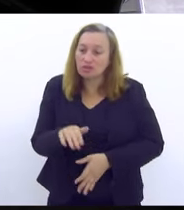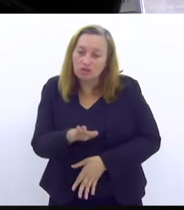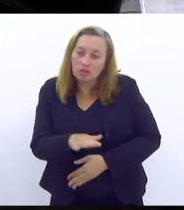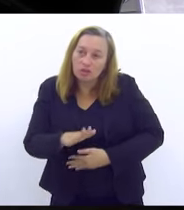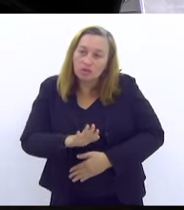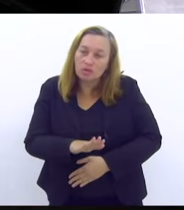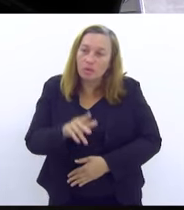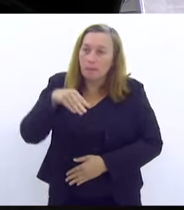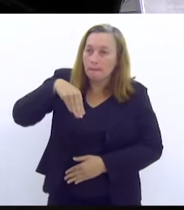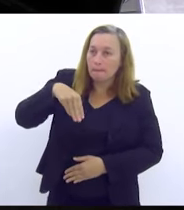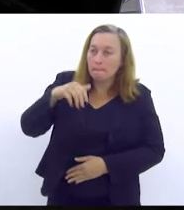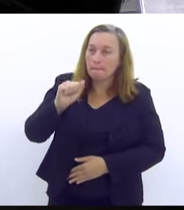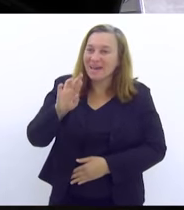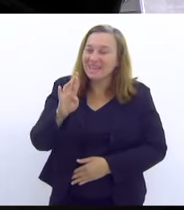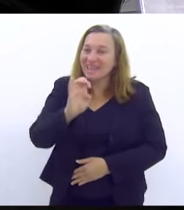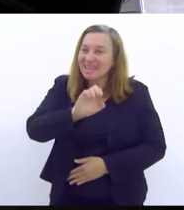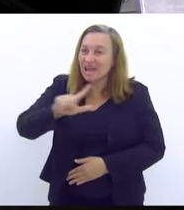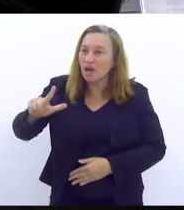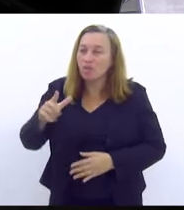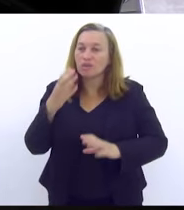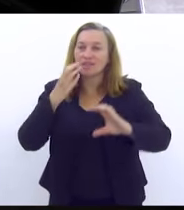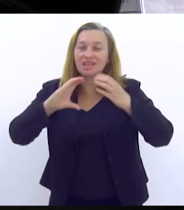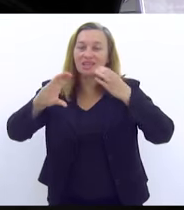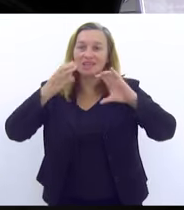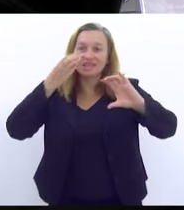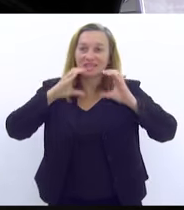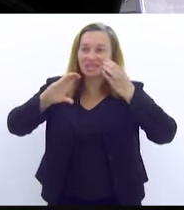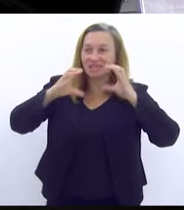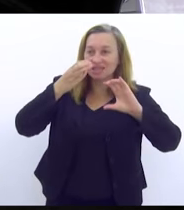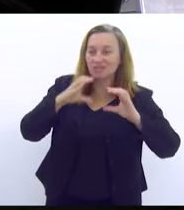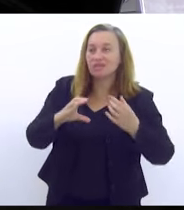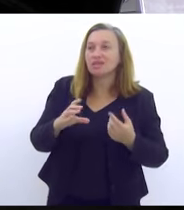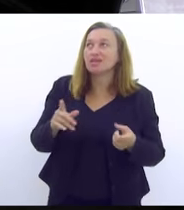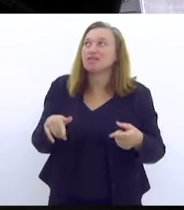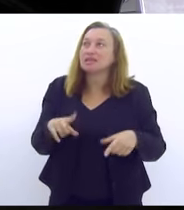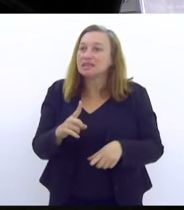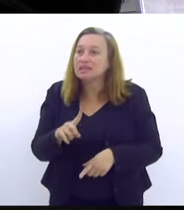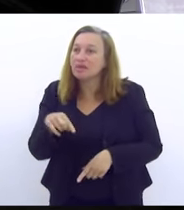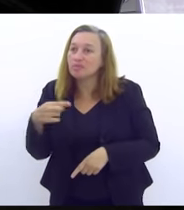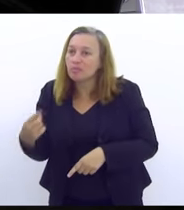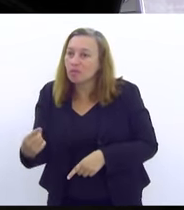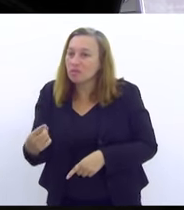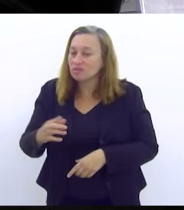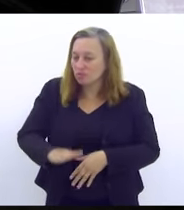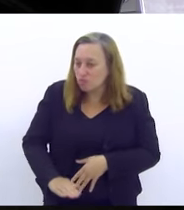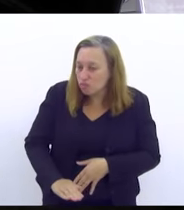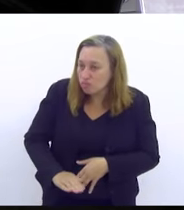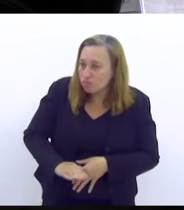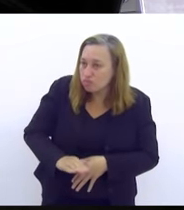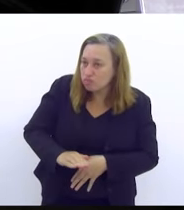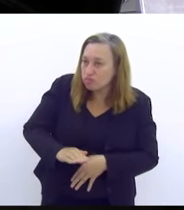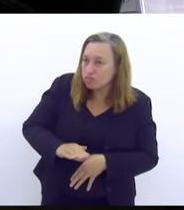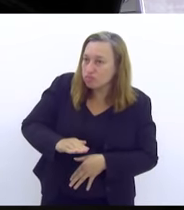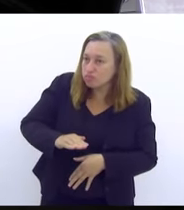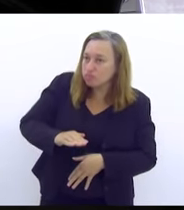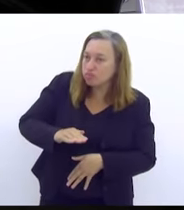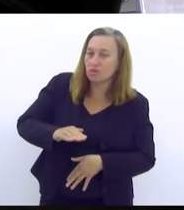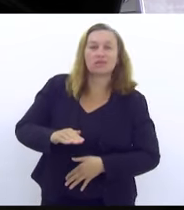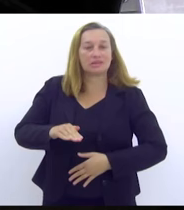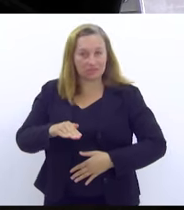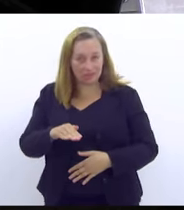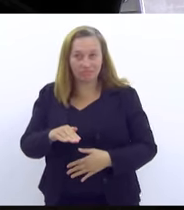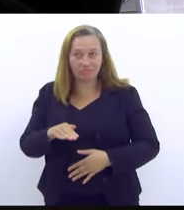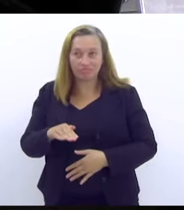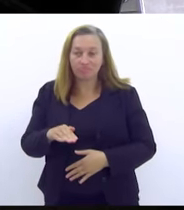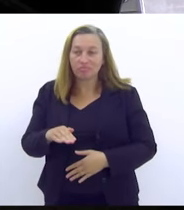que canta uma música, fazem um gestozinho, aí depois vão ficando maioreszinhos, né? E os juniores,